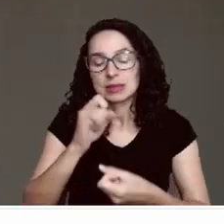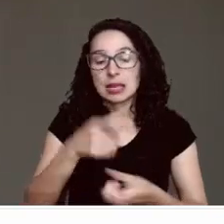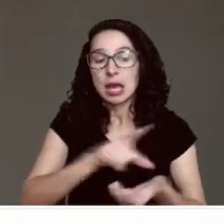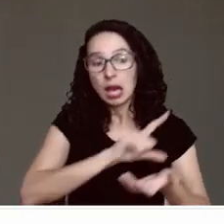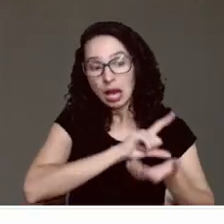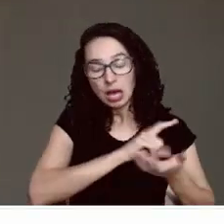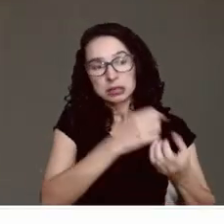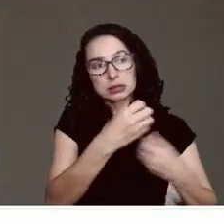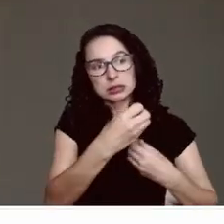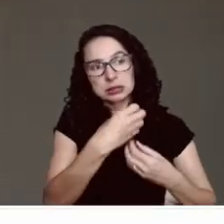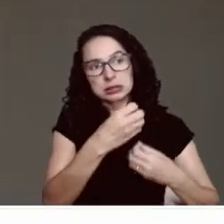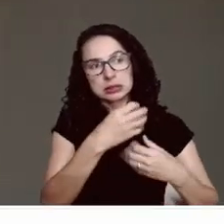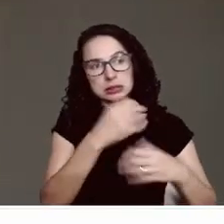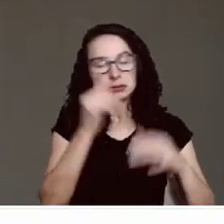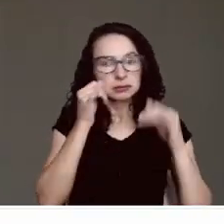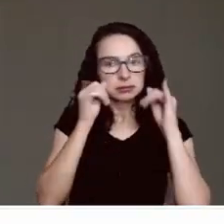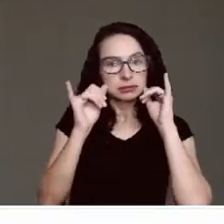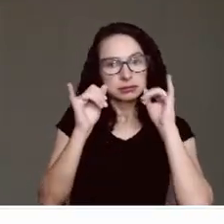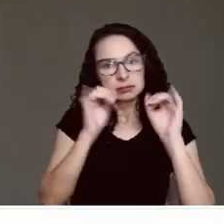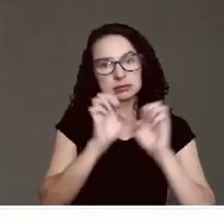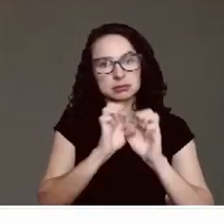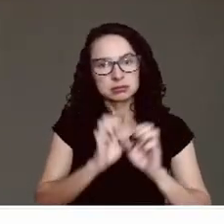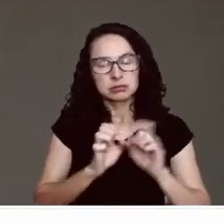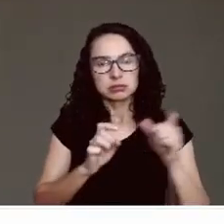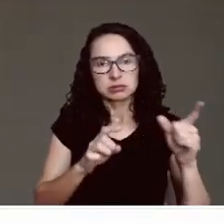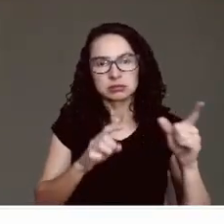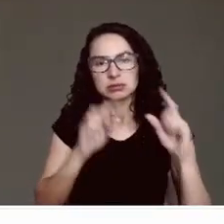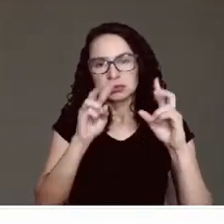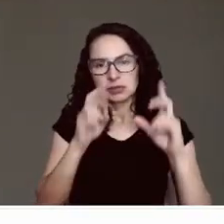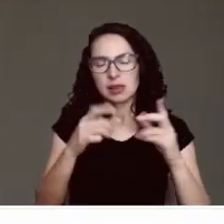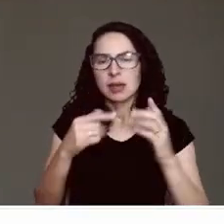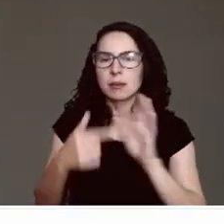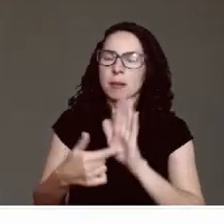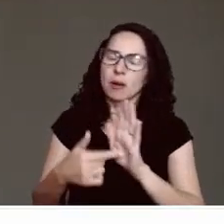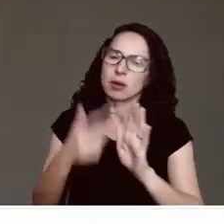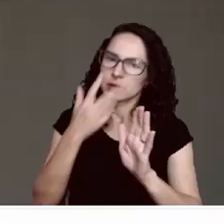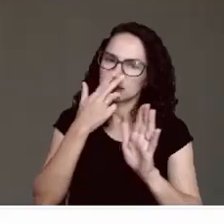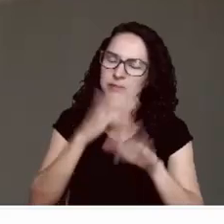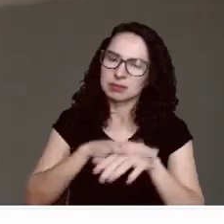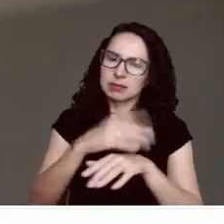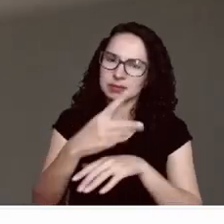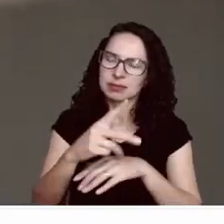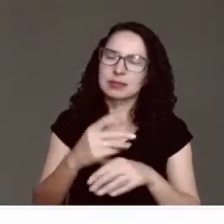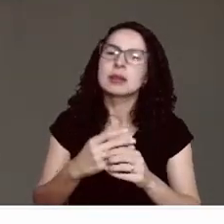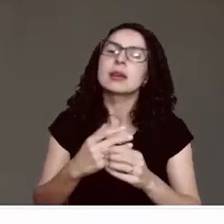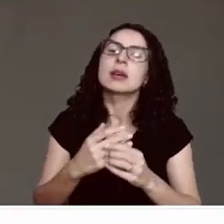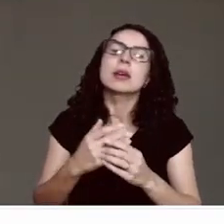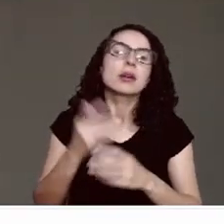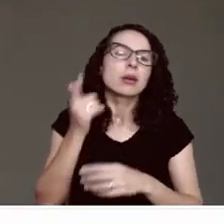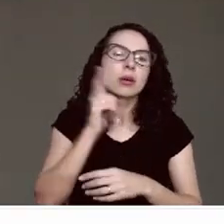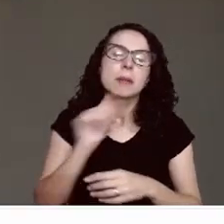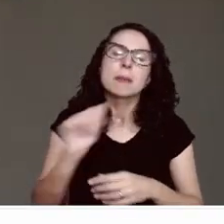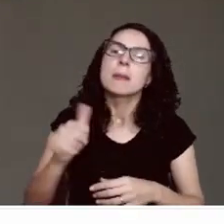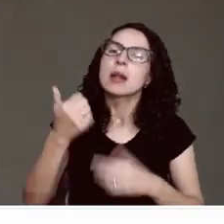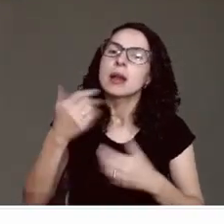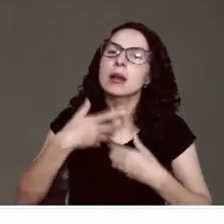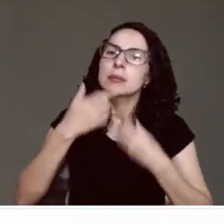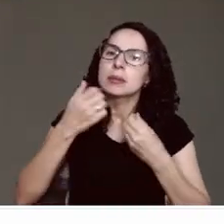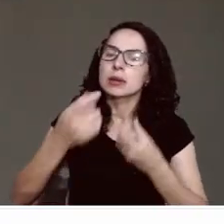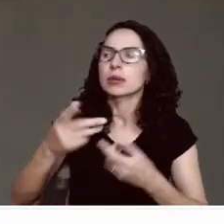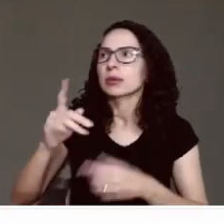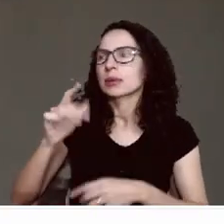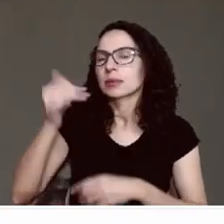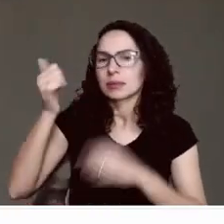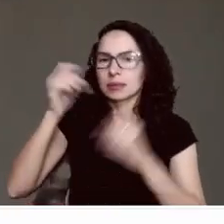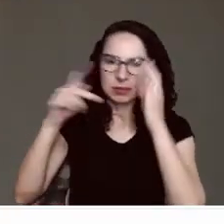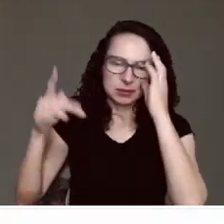né, fundamentada em testemunho, como nesse caso aí, prevalece mais o testemunho do que um professor falar. Porque o